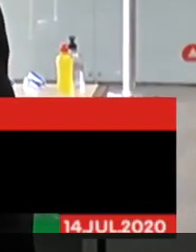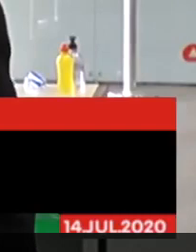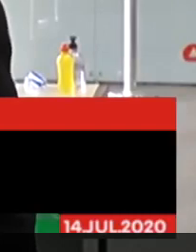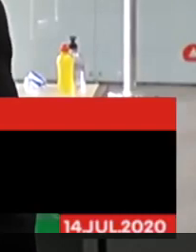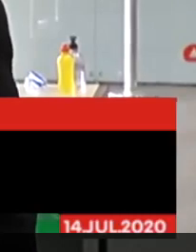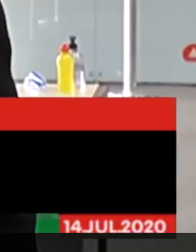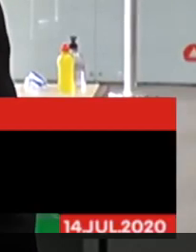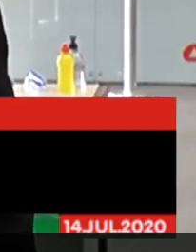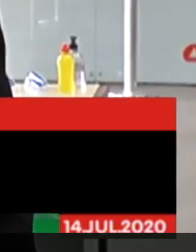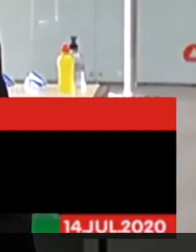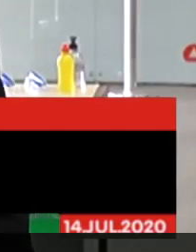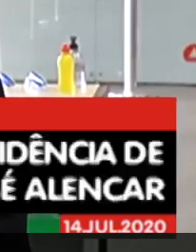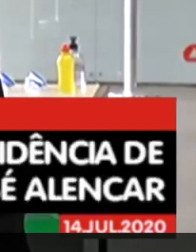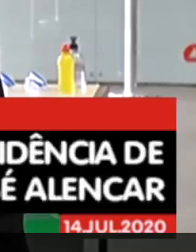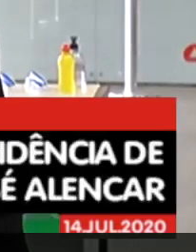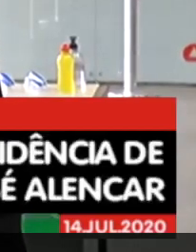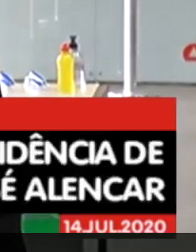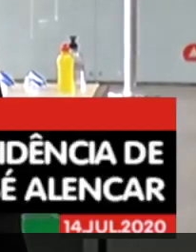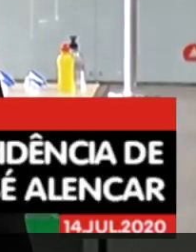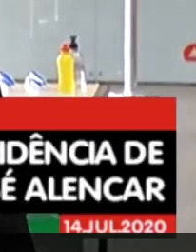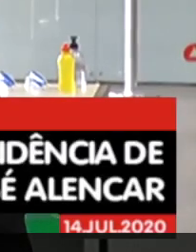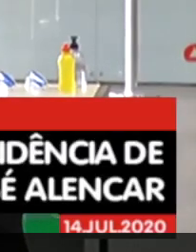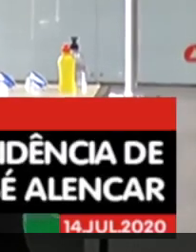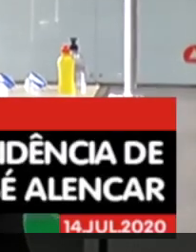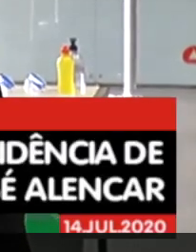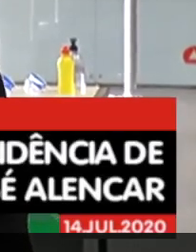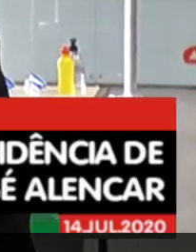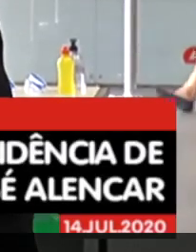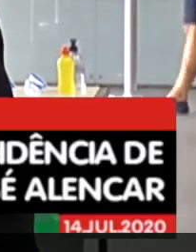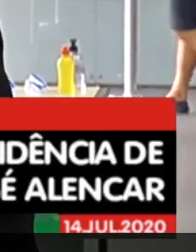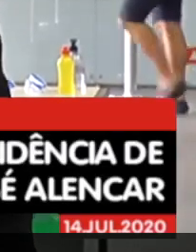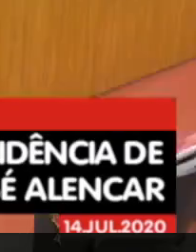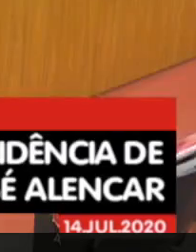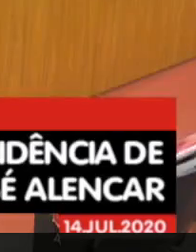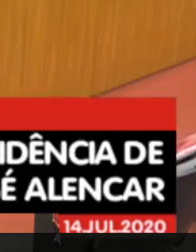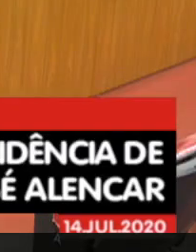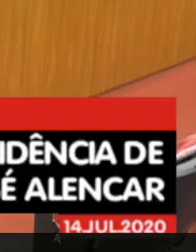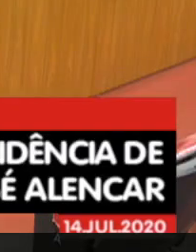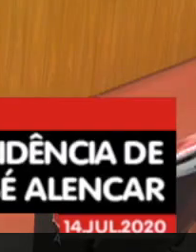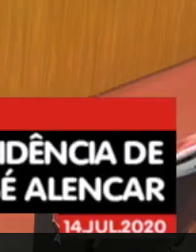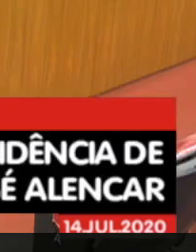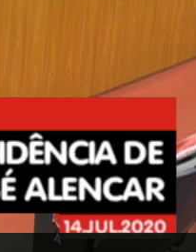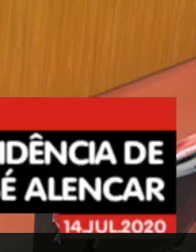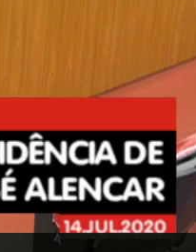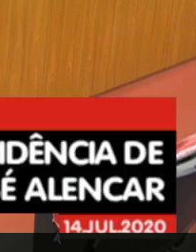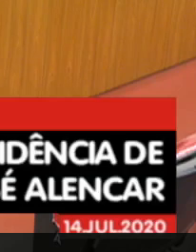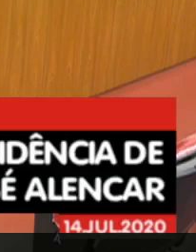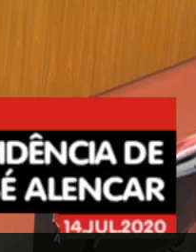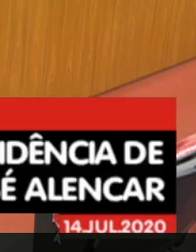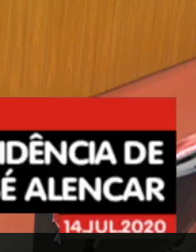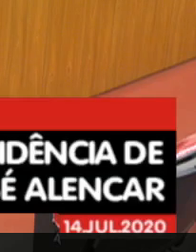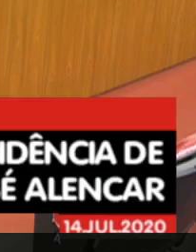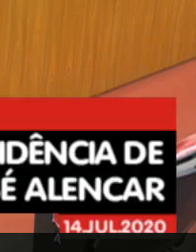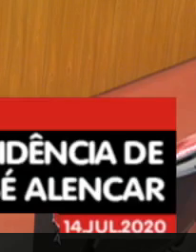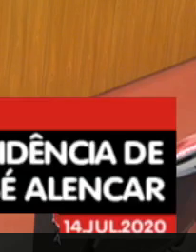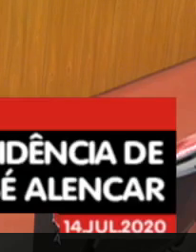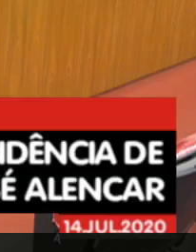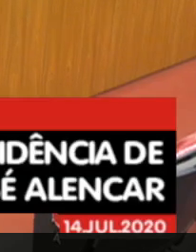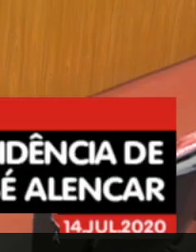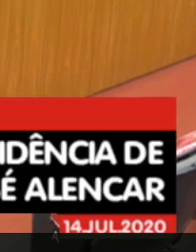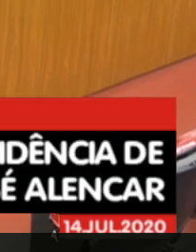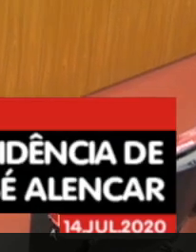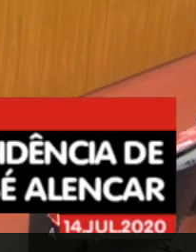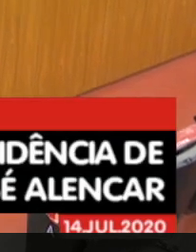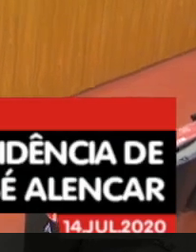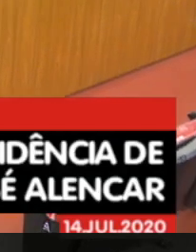do Estado de Minas Gerais. A gente vê aí imagens do auditório José Alencar, alguns deputados já